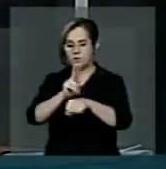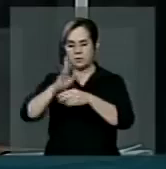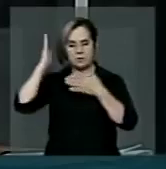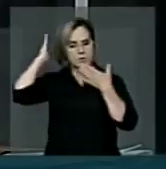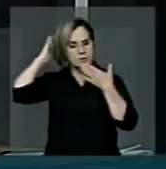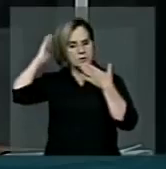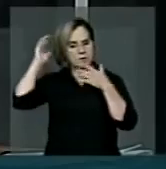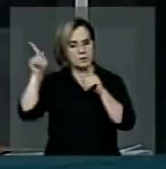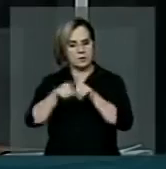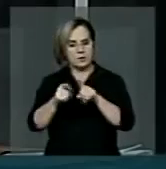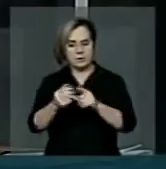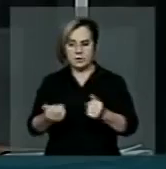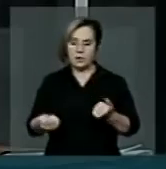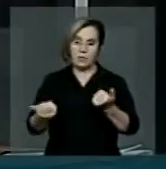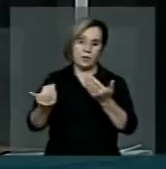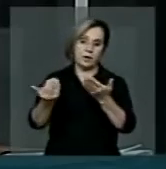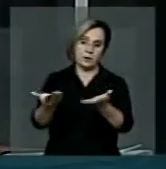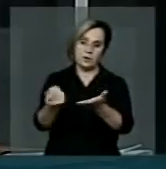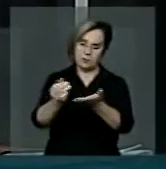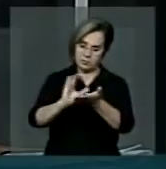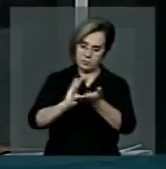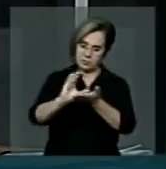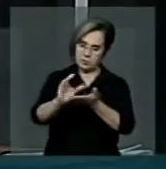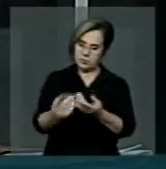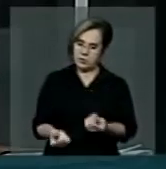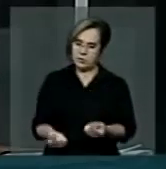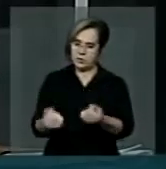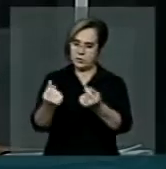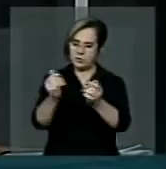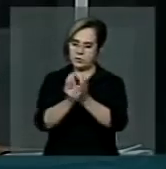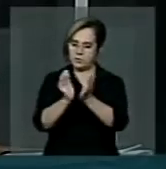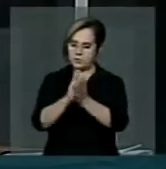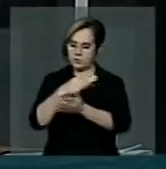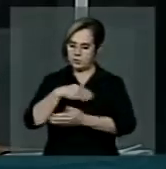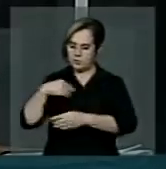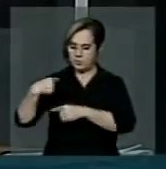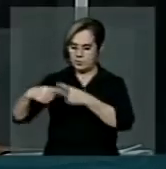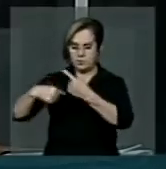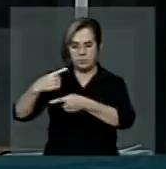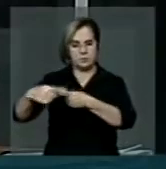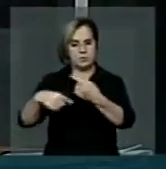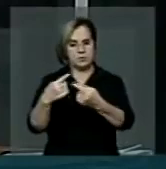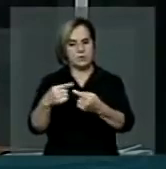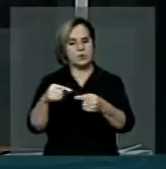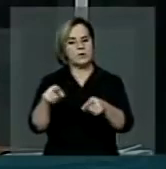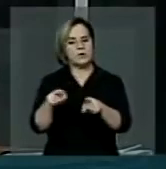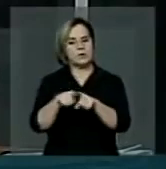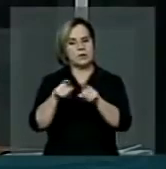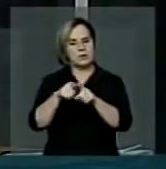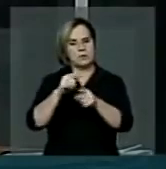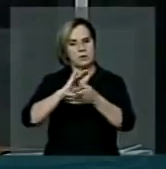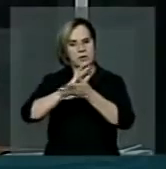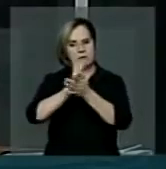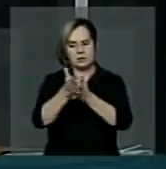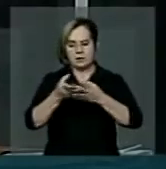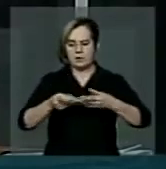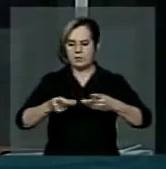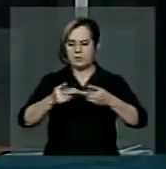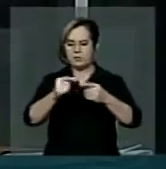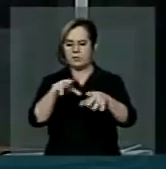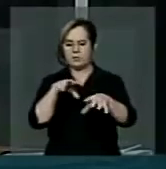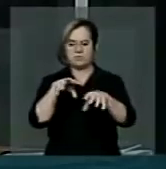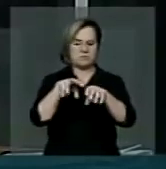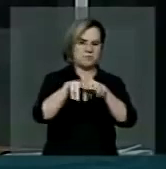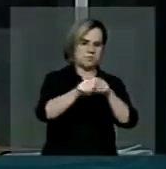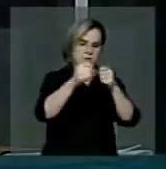reparando, inclusive, financeiramente os descendentes dos povos indígenas massacrados, dizimados,